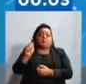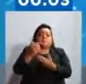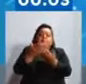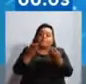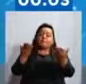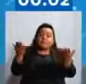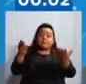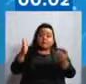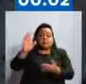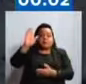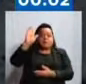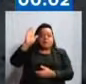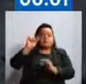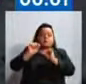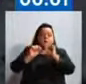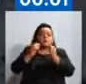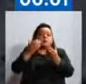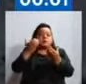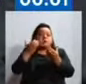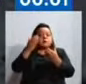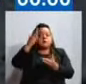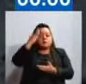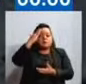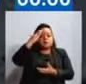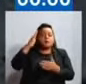Candidato, eu quero saber quais as suas propostas para a educação.